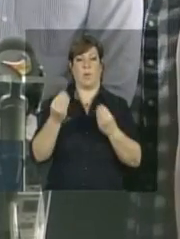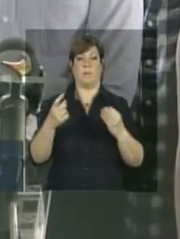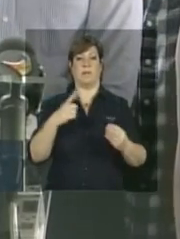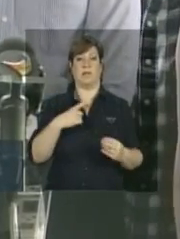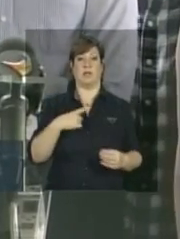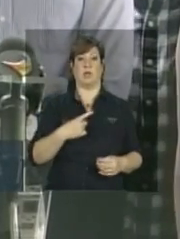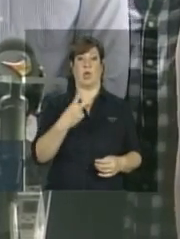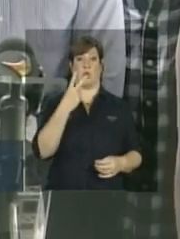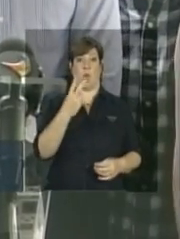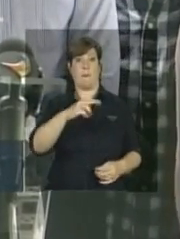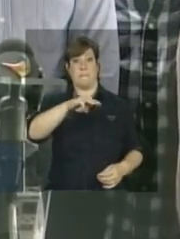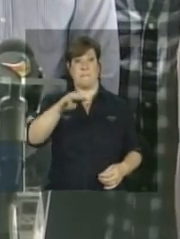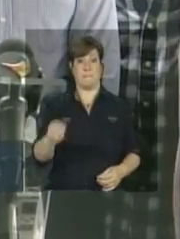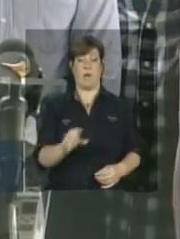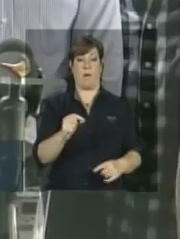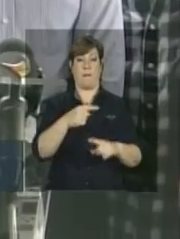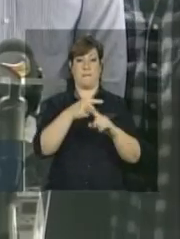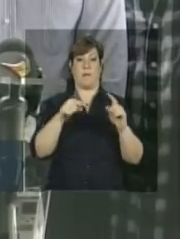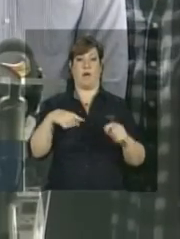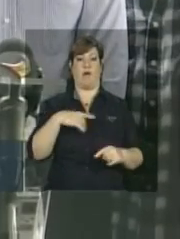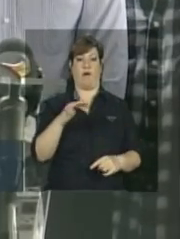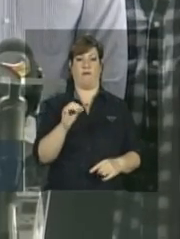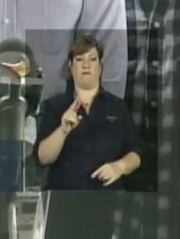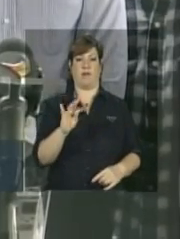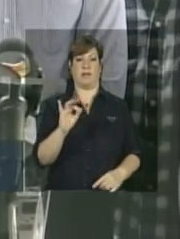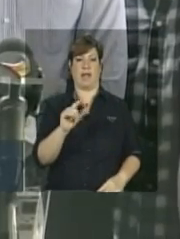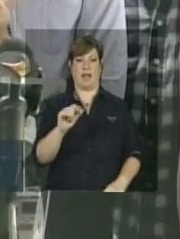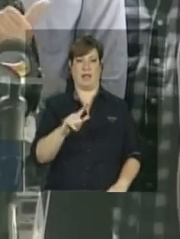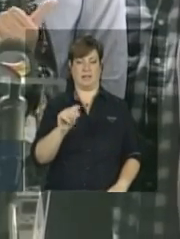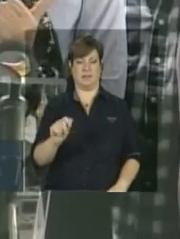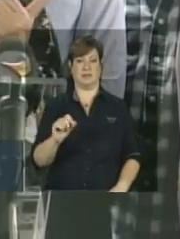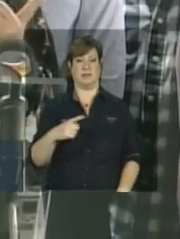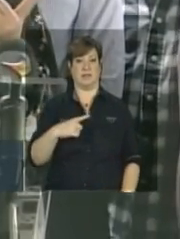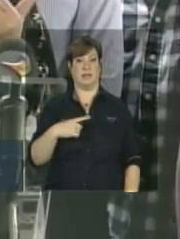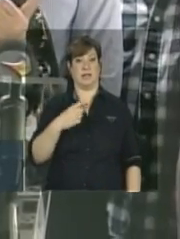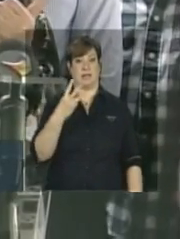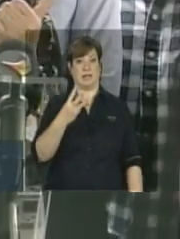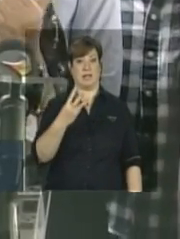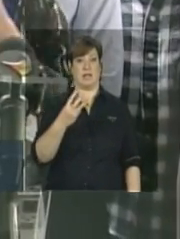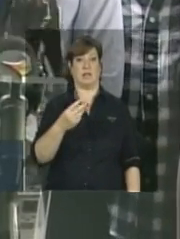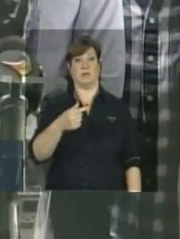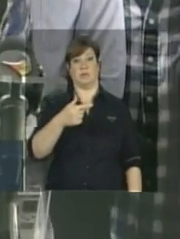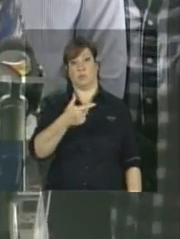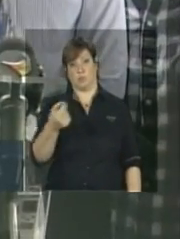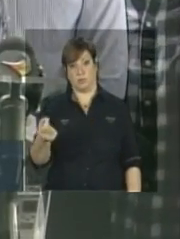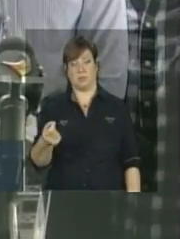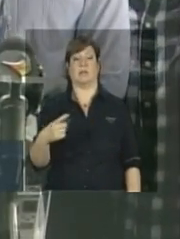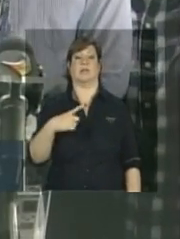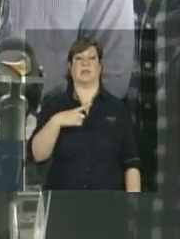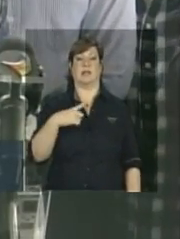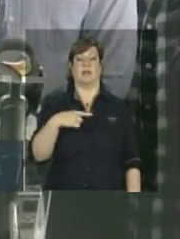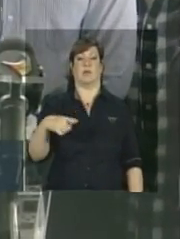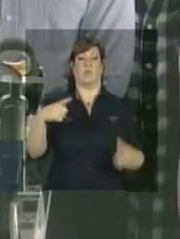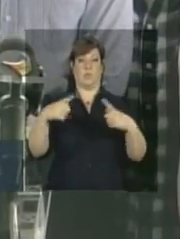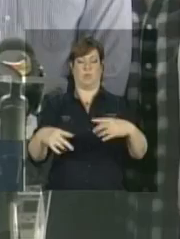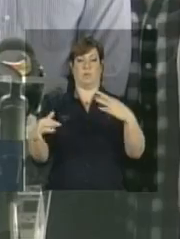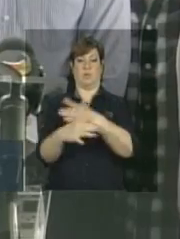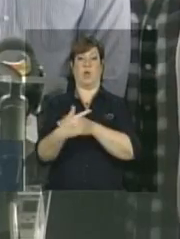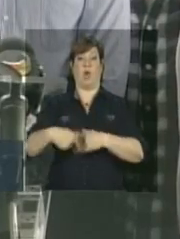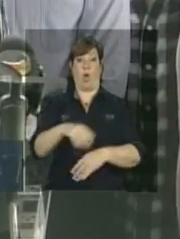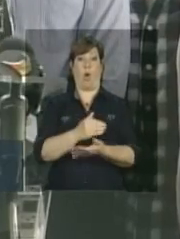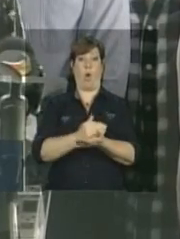milhões e meio a Fortaleza. A região metropolitana 3.200 a região metropolitana. Nós começamos a fazer metrô